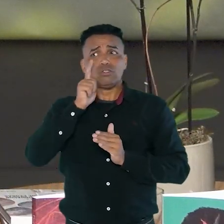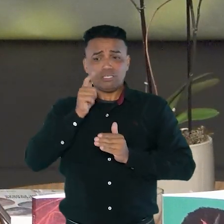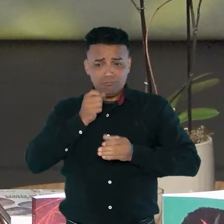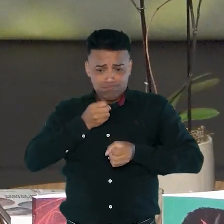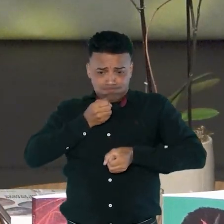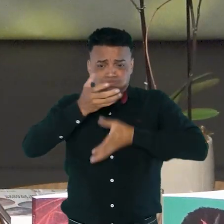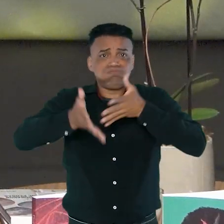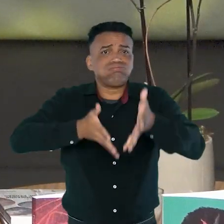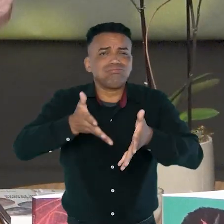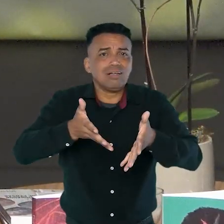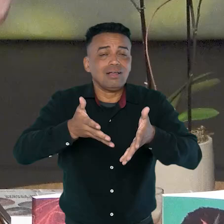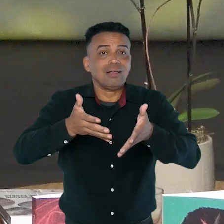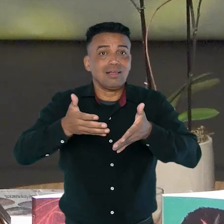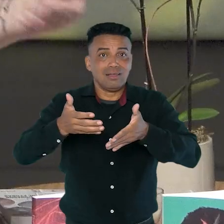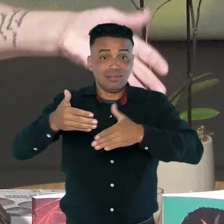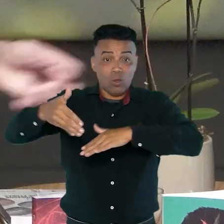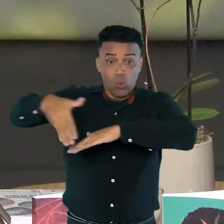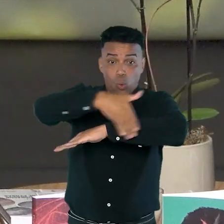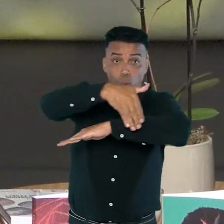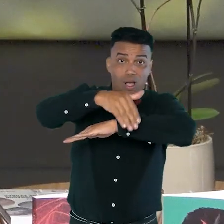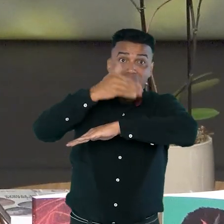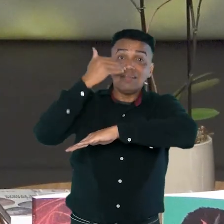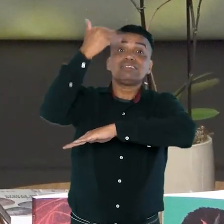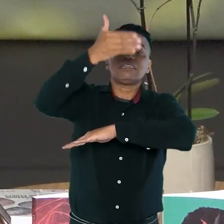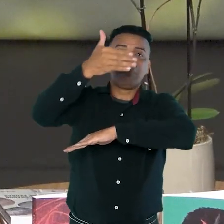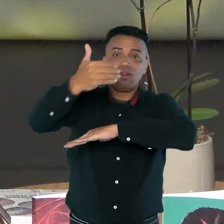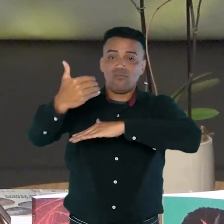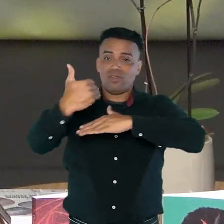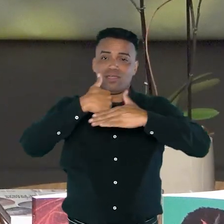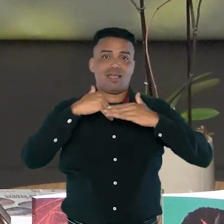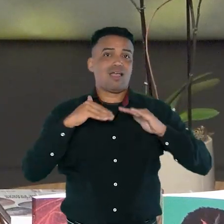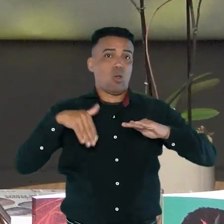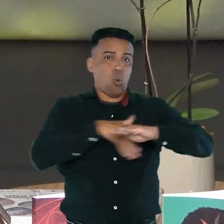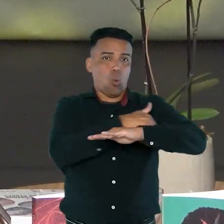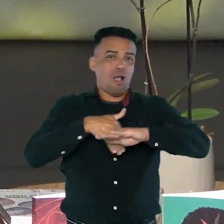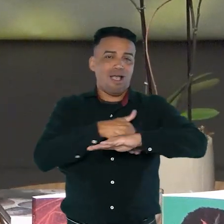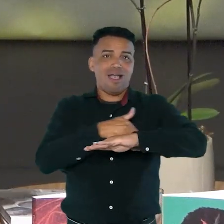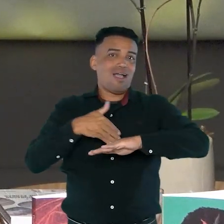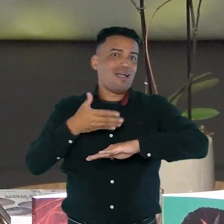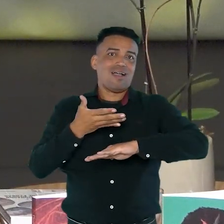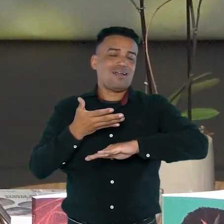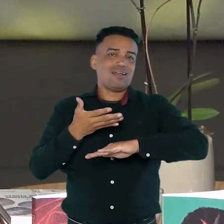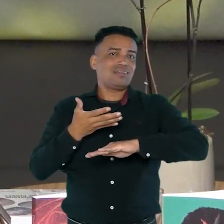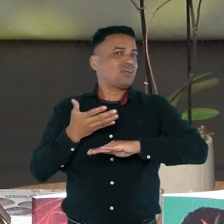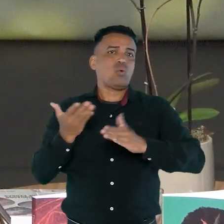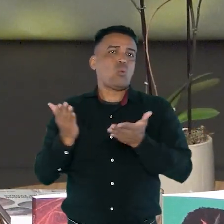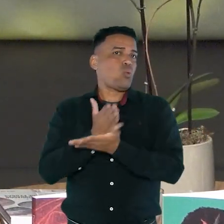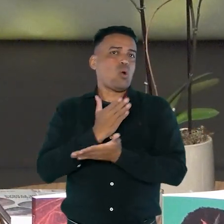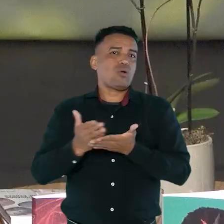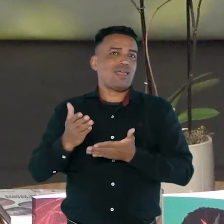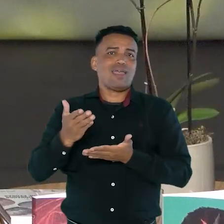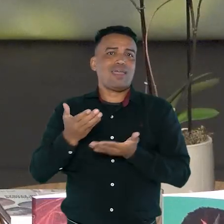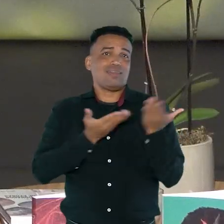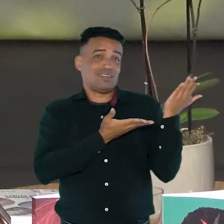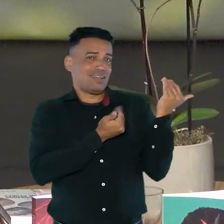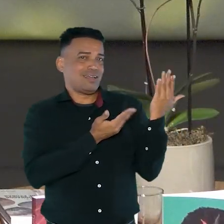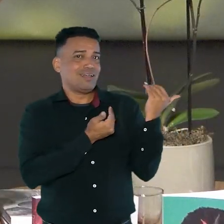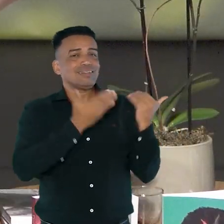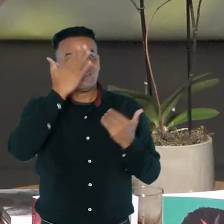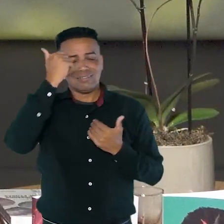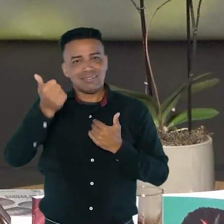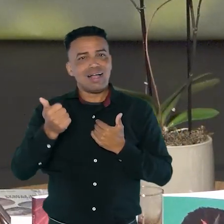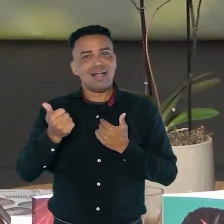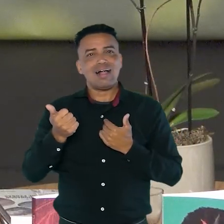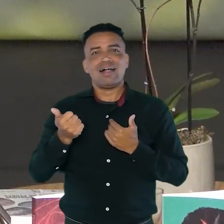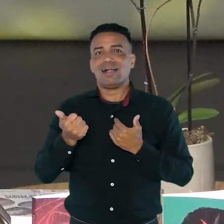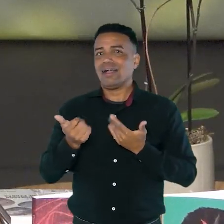mano. O cara da rua de cima não ia na rua de baixo. Hoje qualquer moleque lá, qualquer não, mas a maioria dos moleques sabe